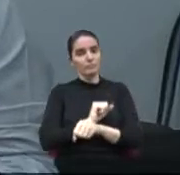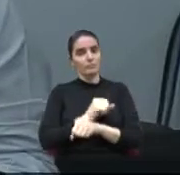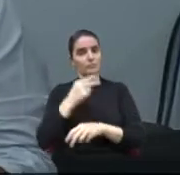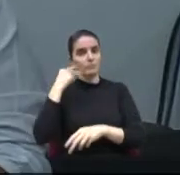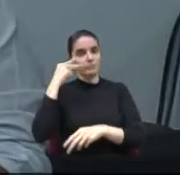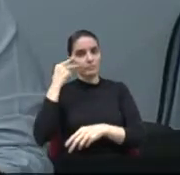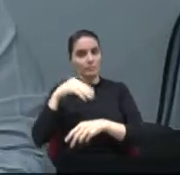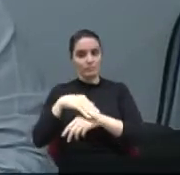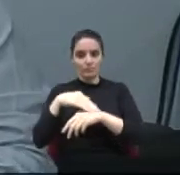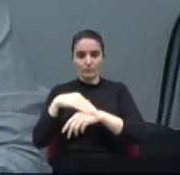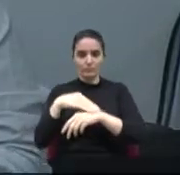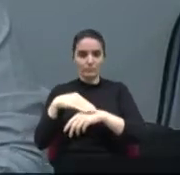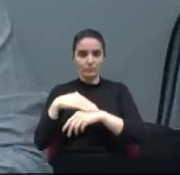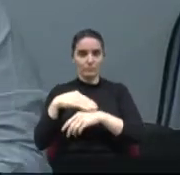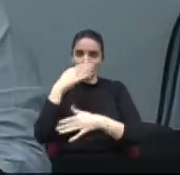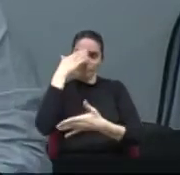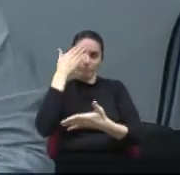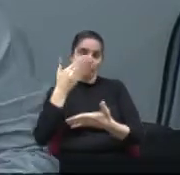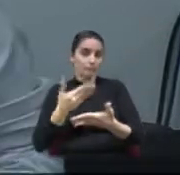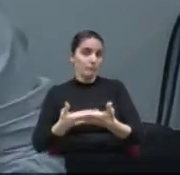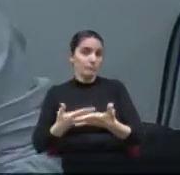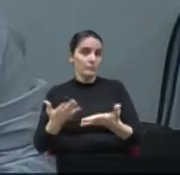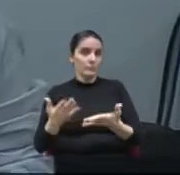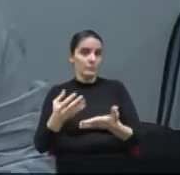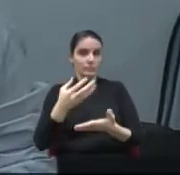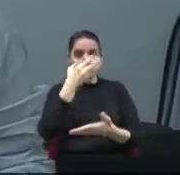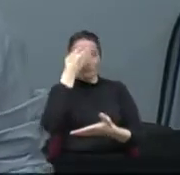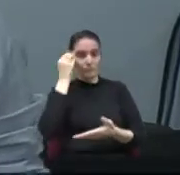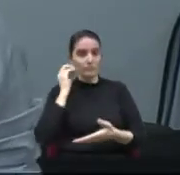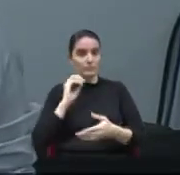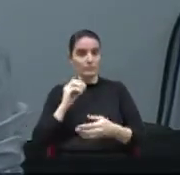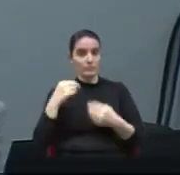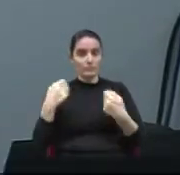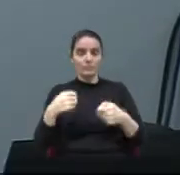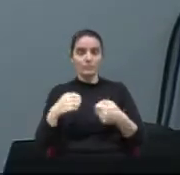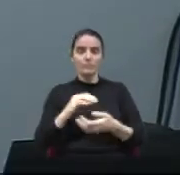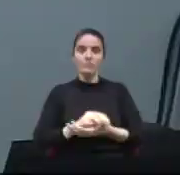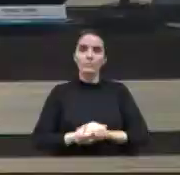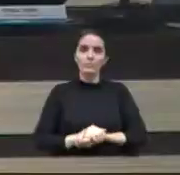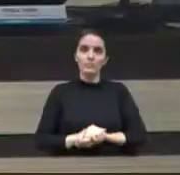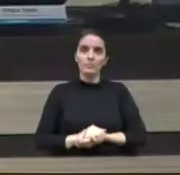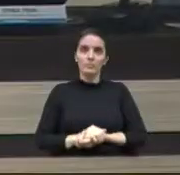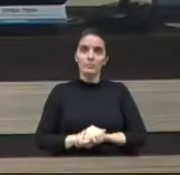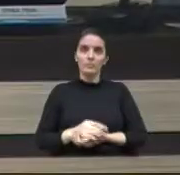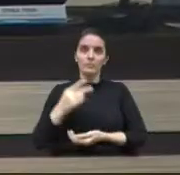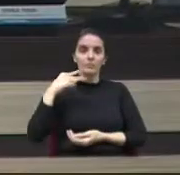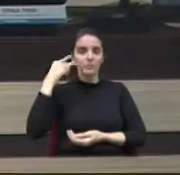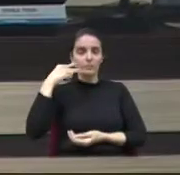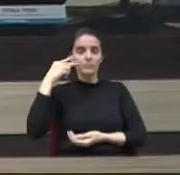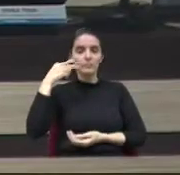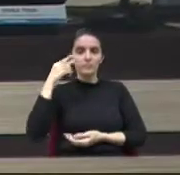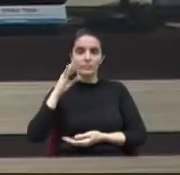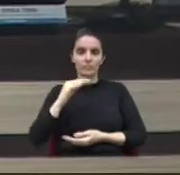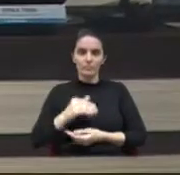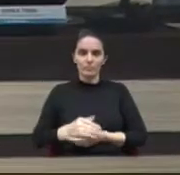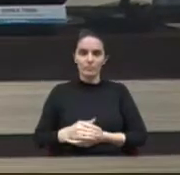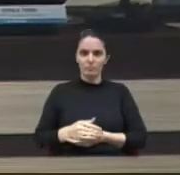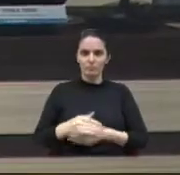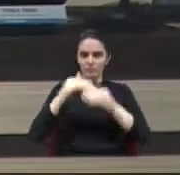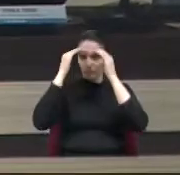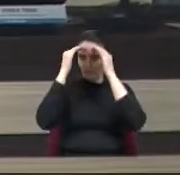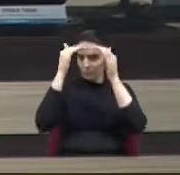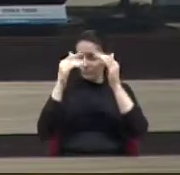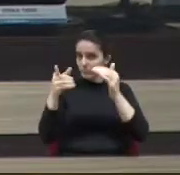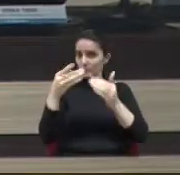porque eu acredito que esse assunto, eu acho que deveria ser tratado. Obrigado, vereador, presidente. Vereador, eu respeito o seu